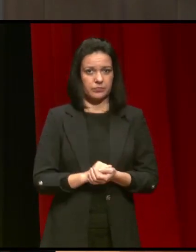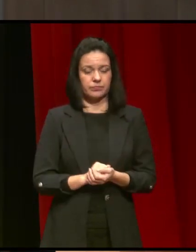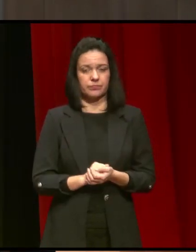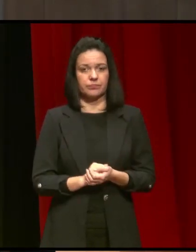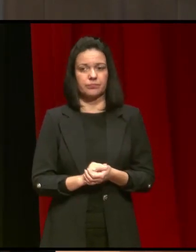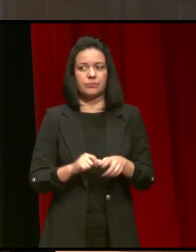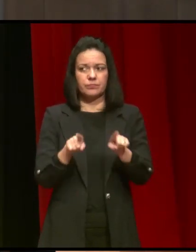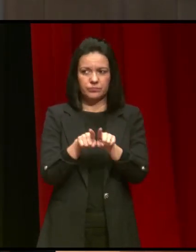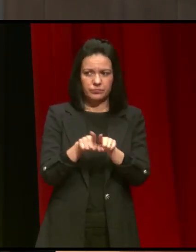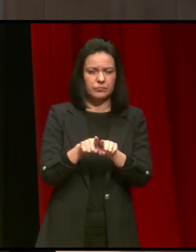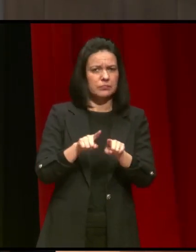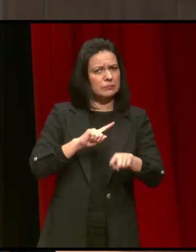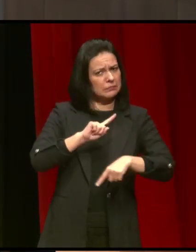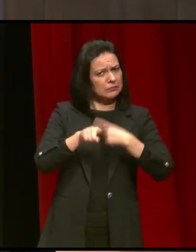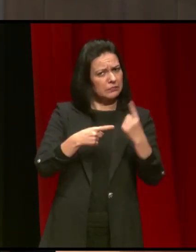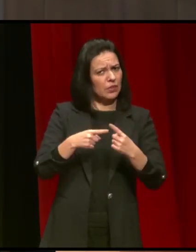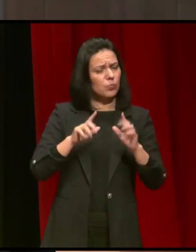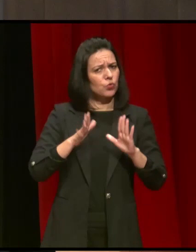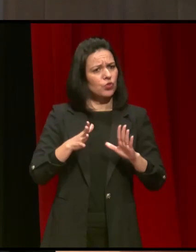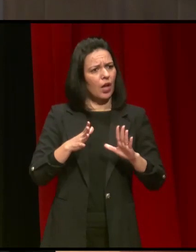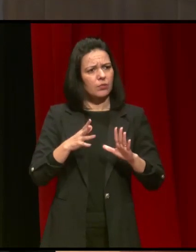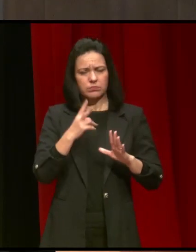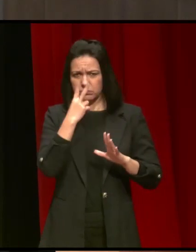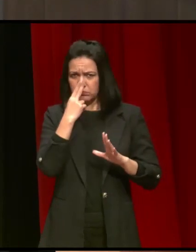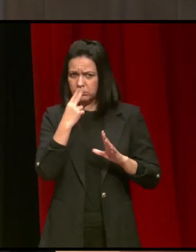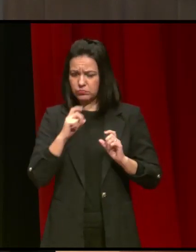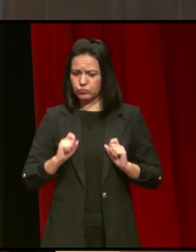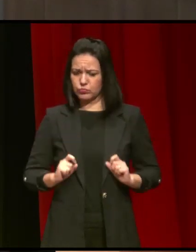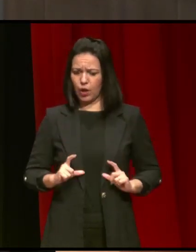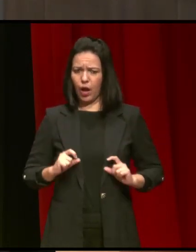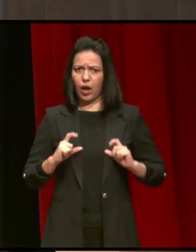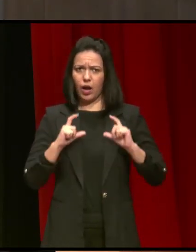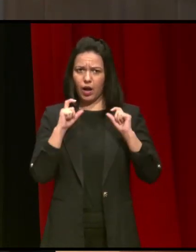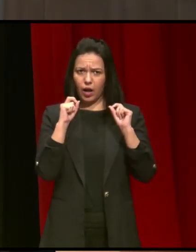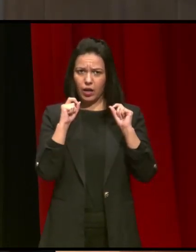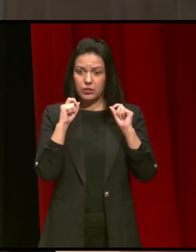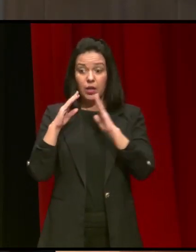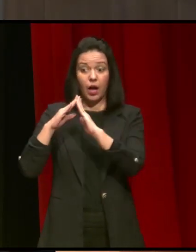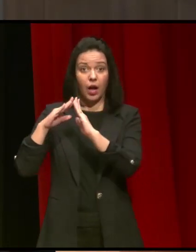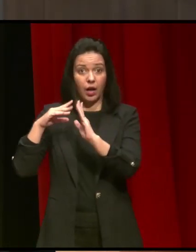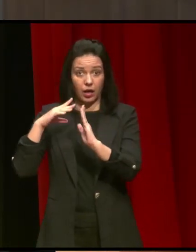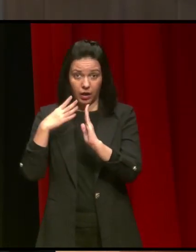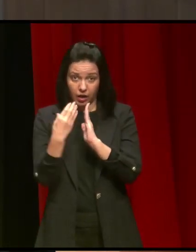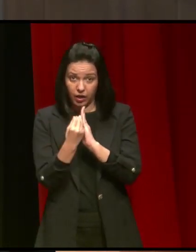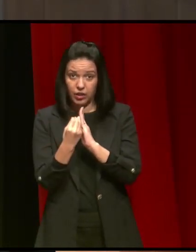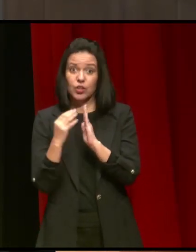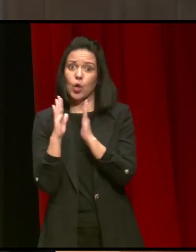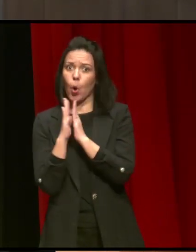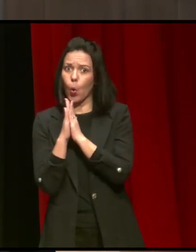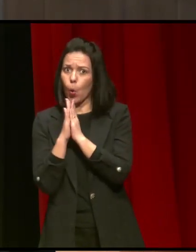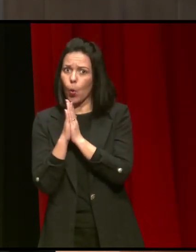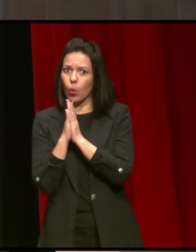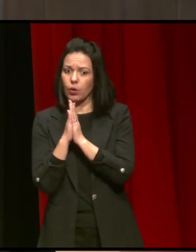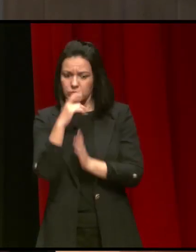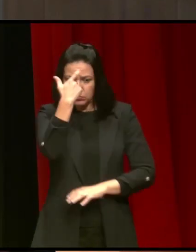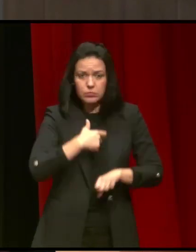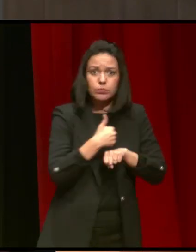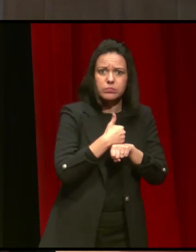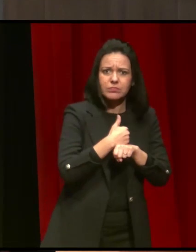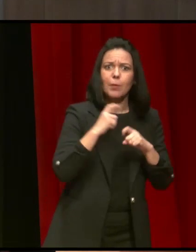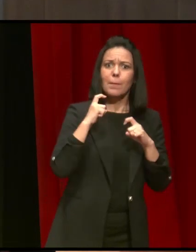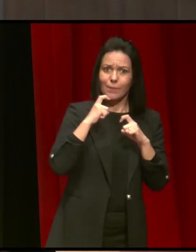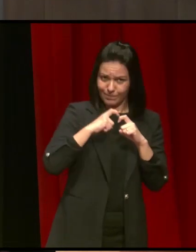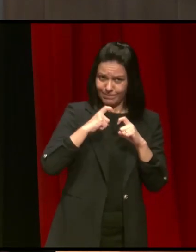remission, né? Quer dizer, o câncer desapareceu, a igreja dele toda orou por ele e continua orando. Ele é médico, cara,